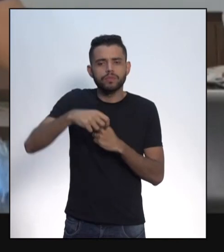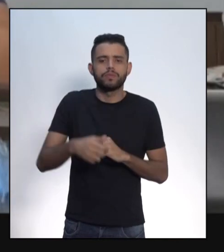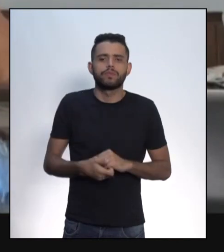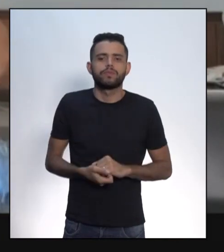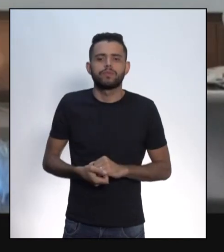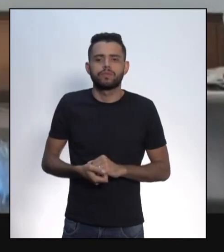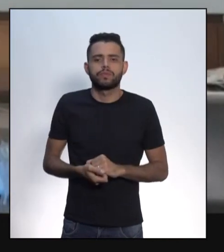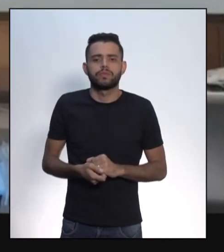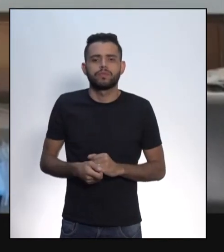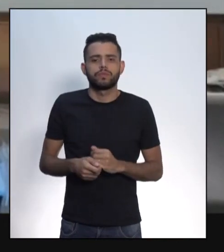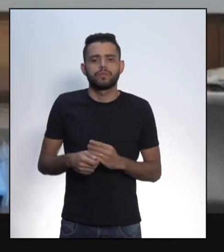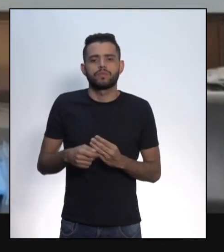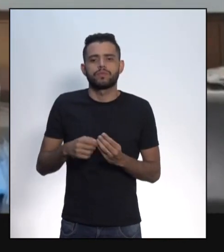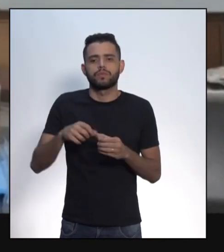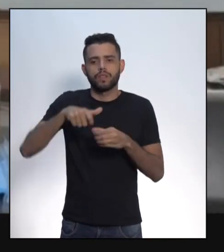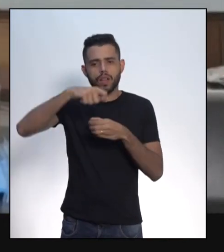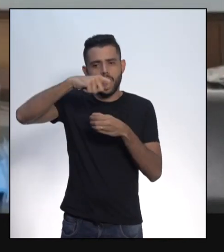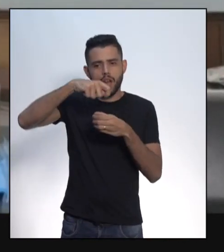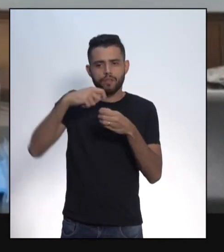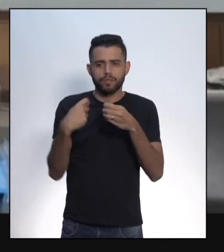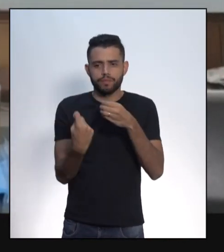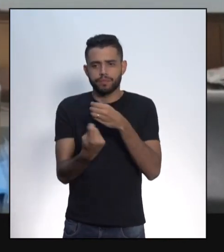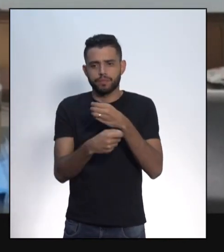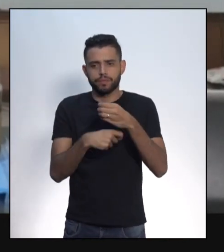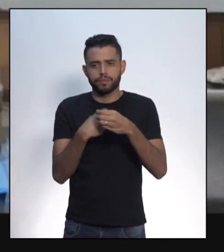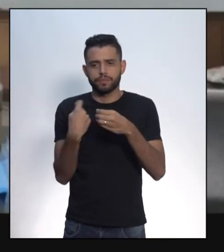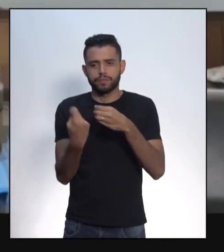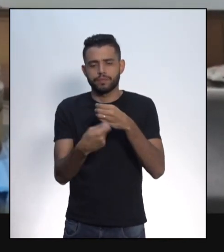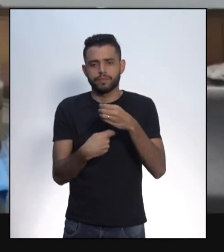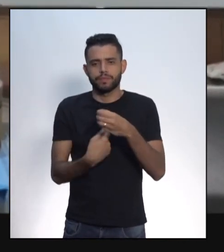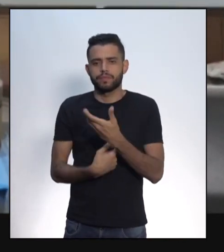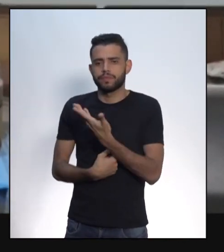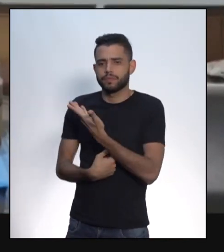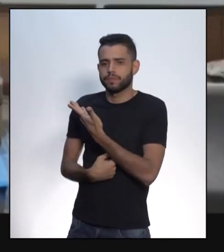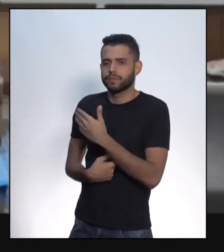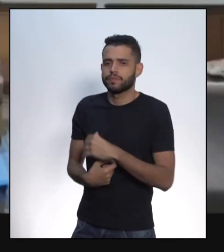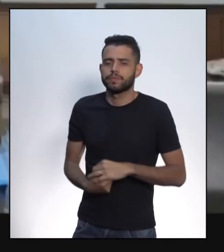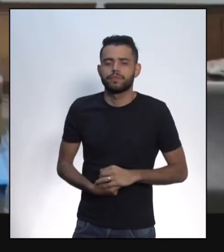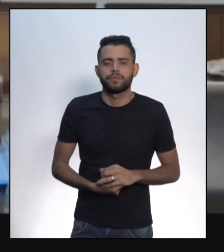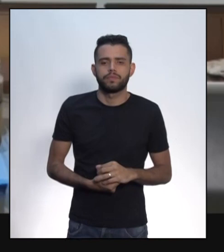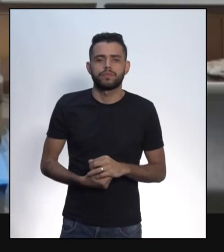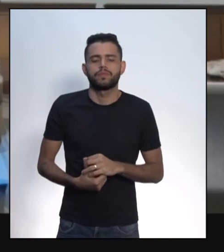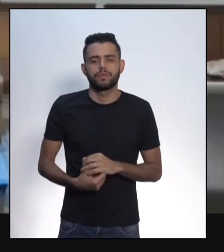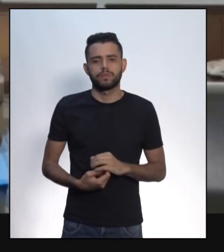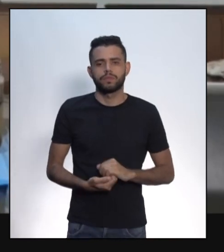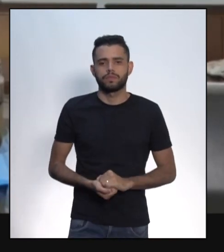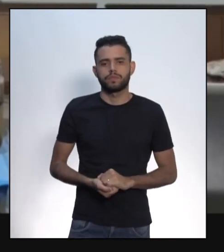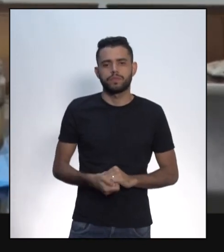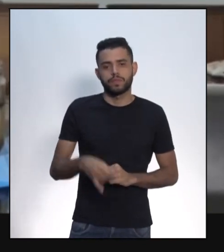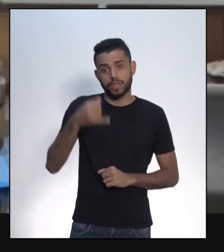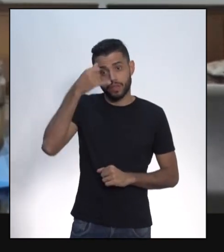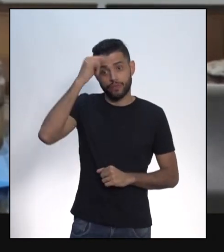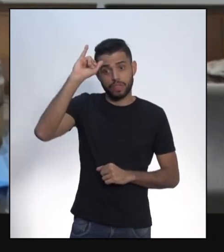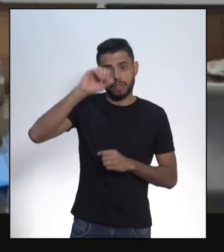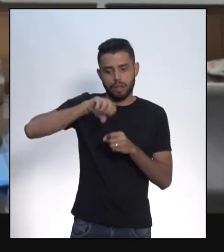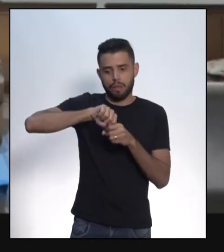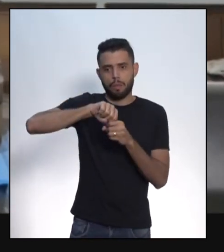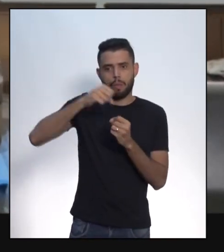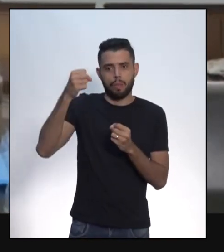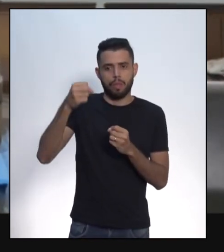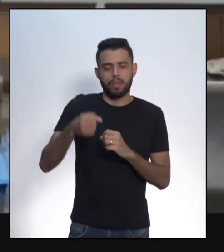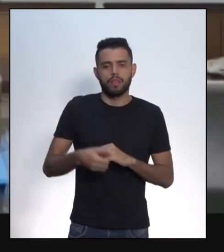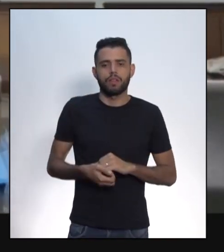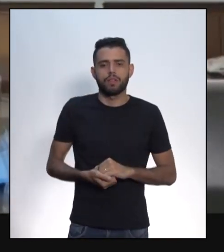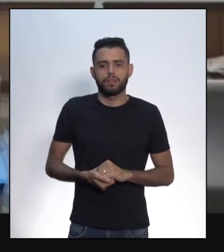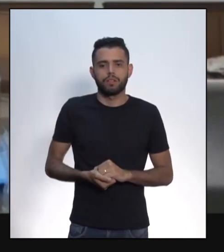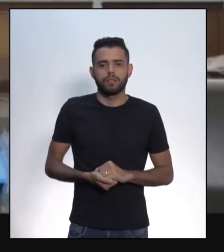iremos colocar uma fita adesiva para não correr risco do filtro se soltar.